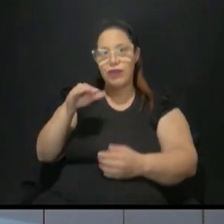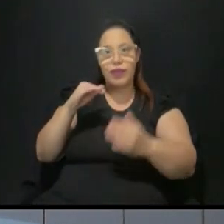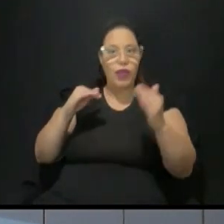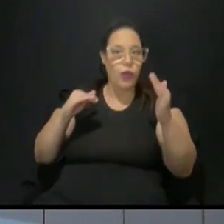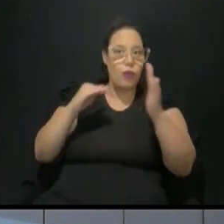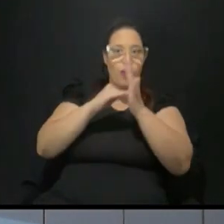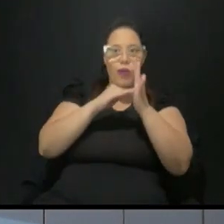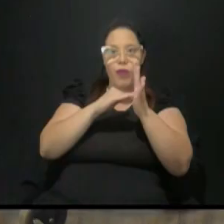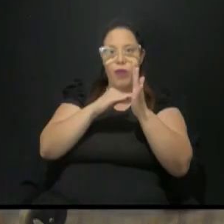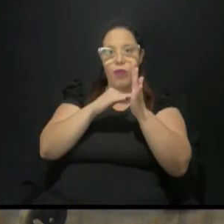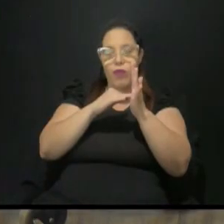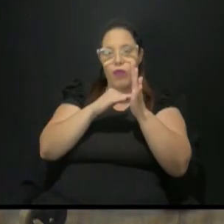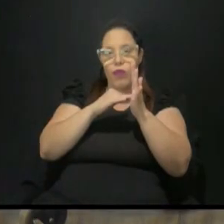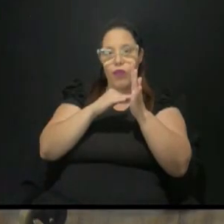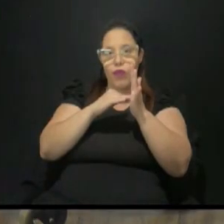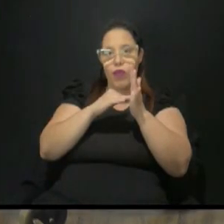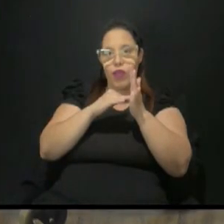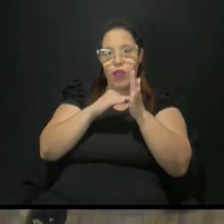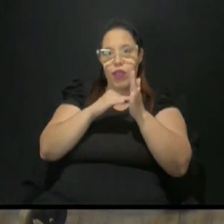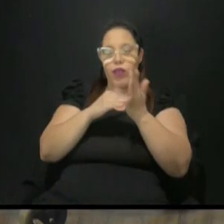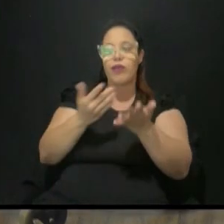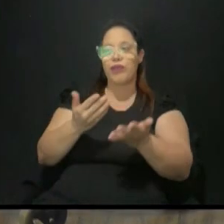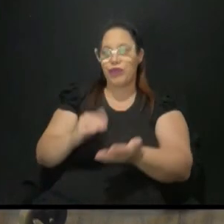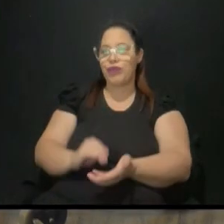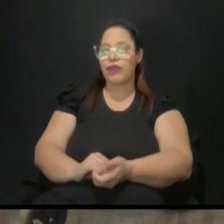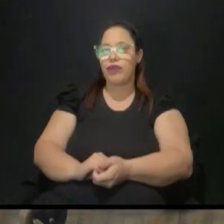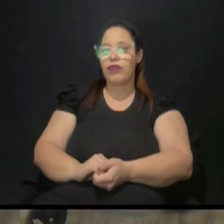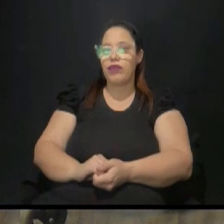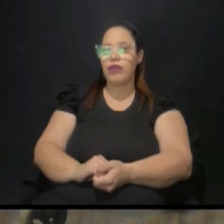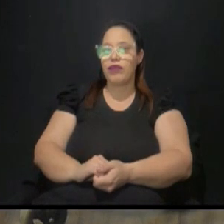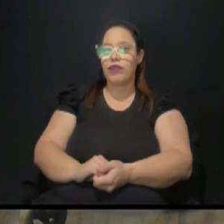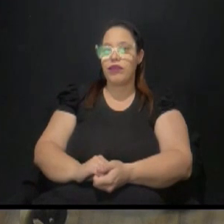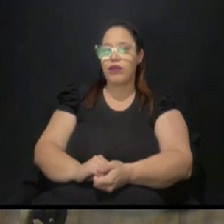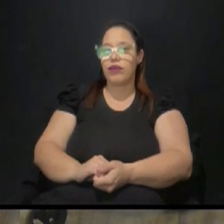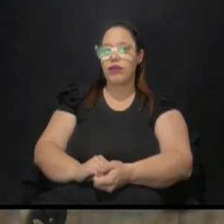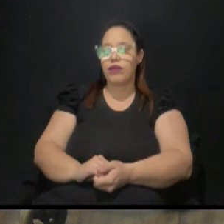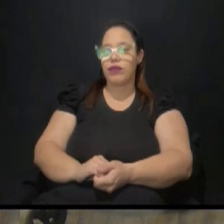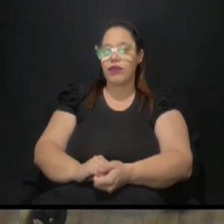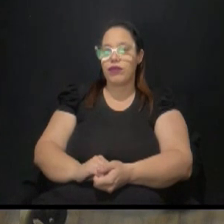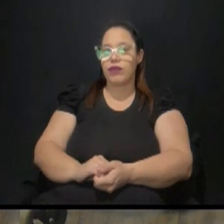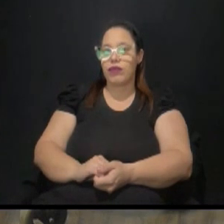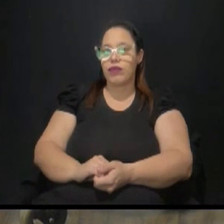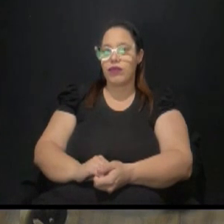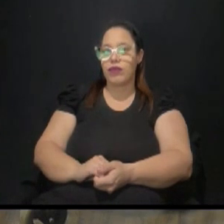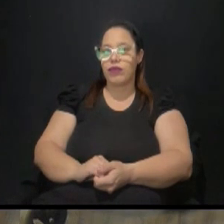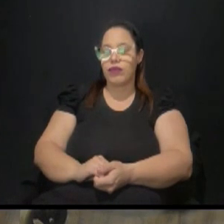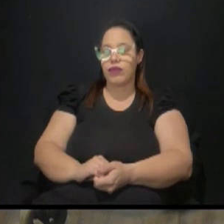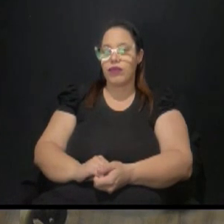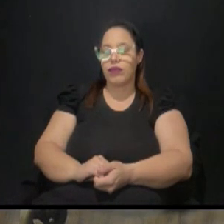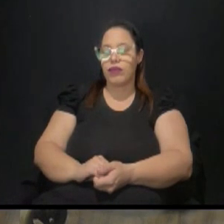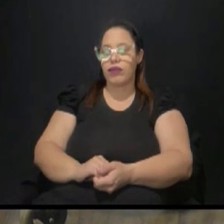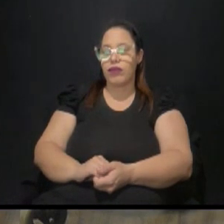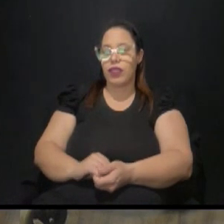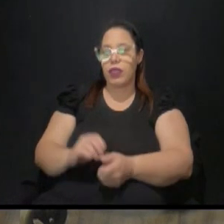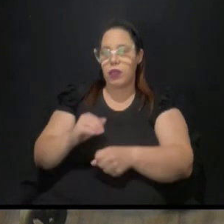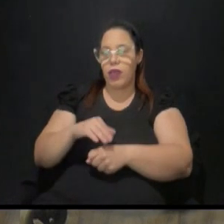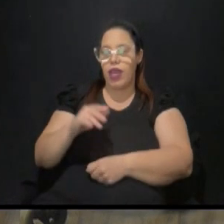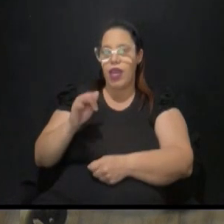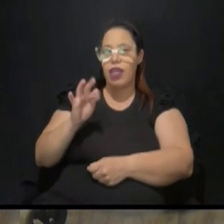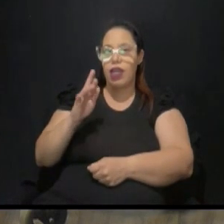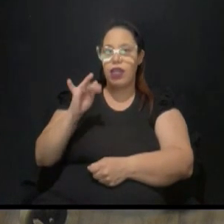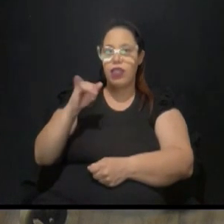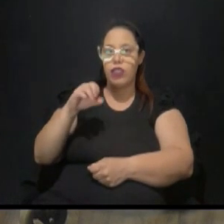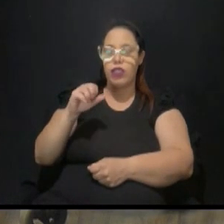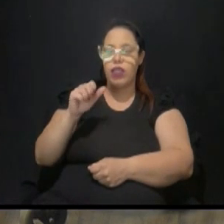para essa competição. Tá, aí pra gente, vou pegar, a gente tá falando mais de atletismo, mas, por exemplo,